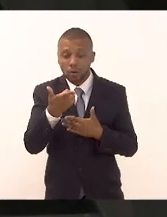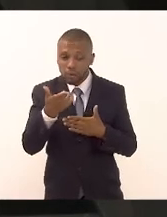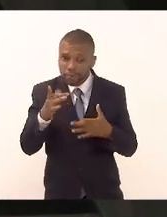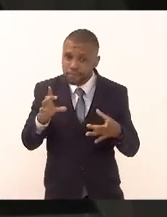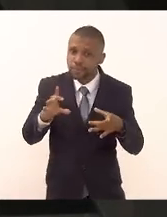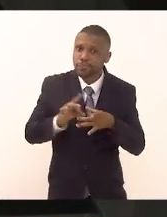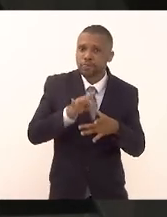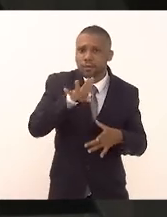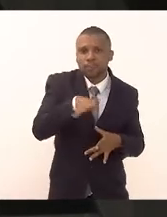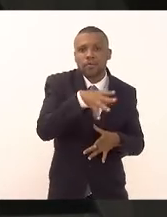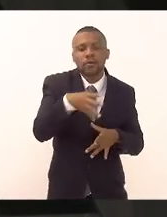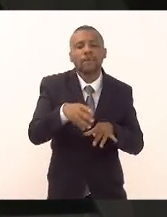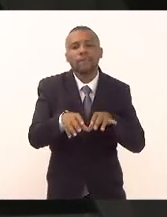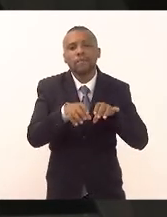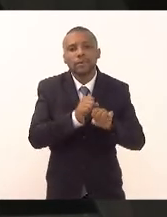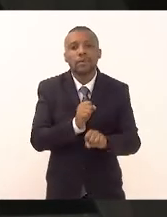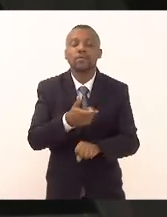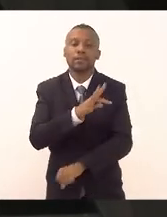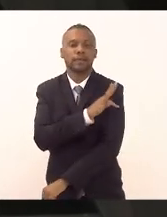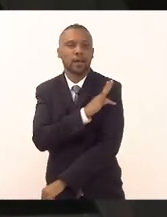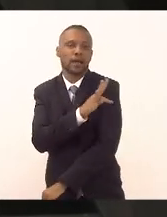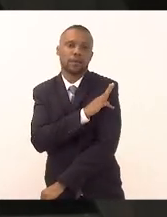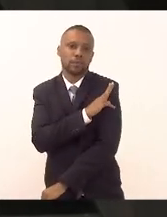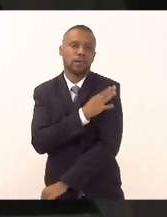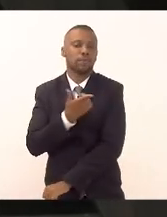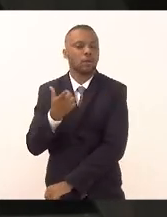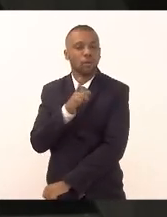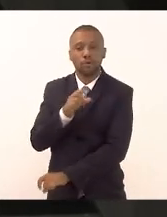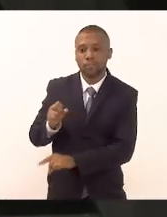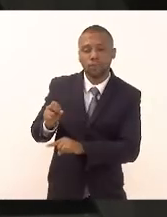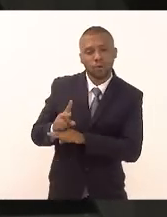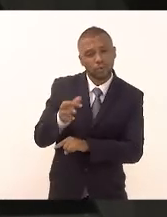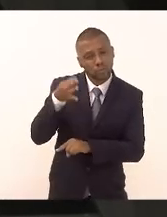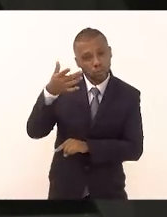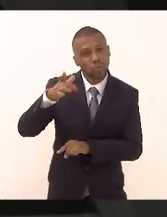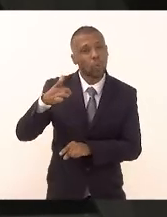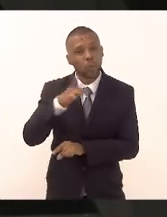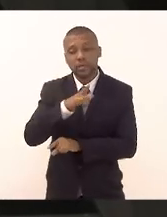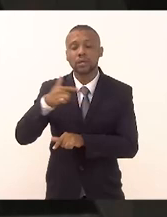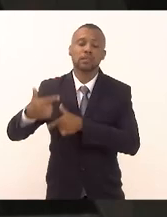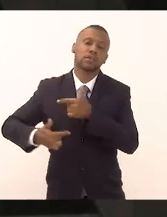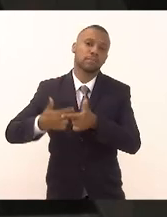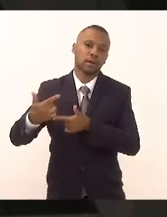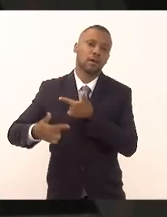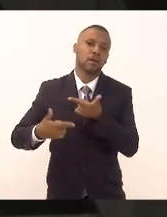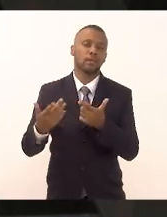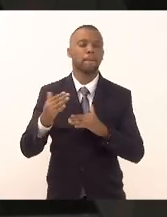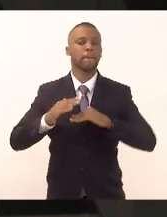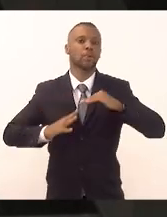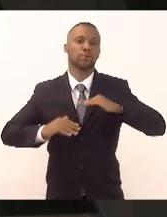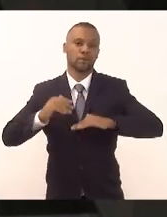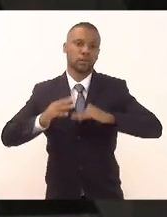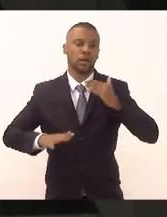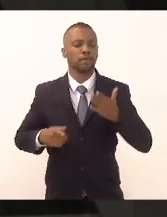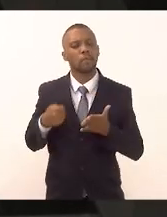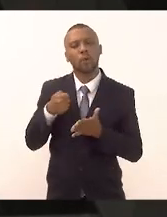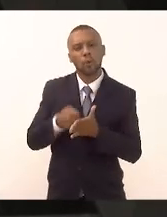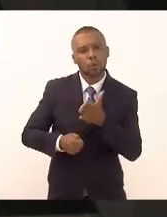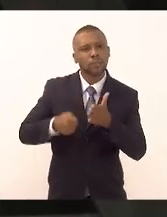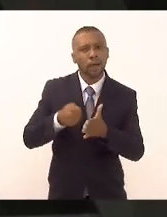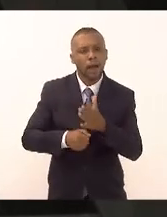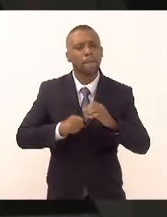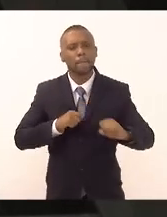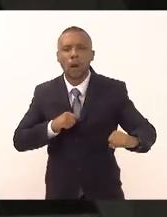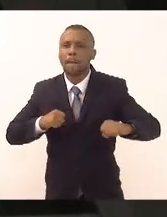a formação de quadros, é a formação técnica, é a formação profissional. Portanto, a nossa manifestação, e vamos lutar em todas